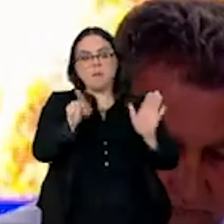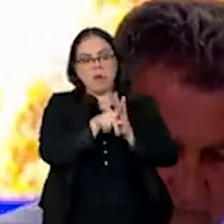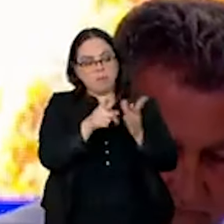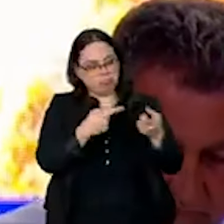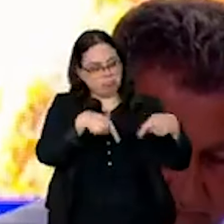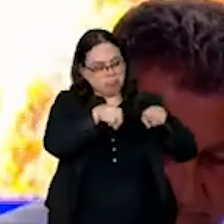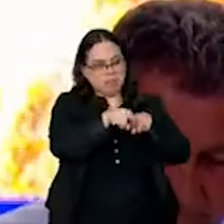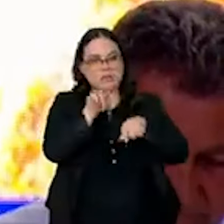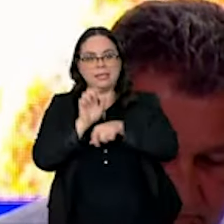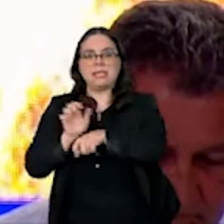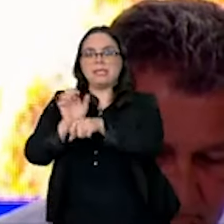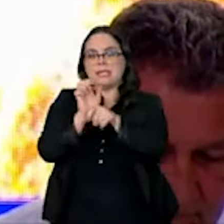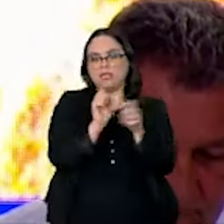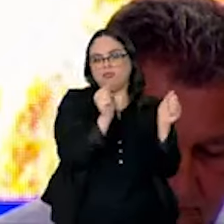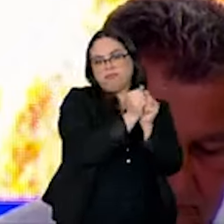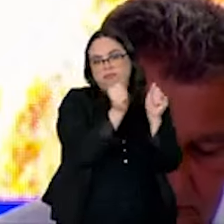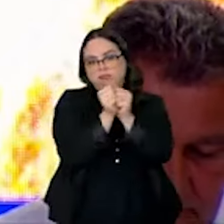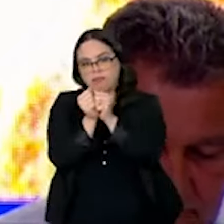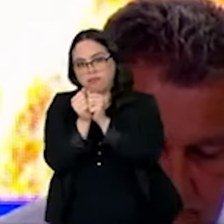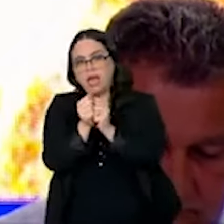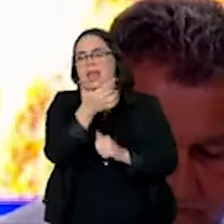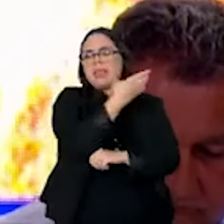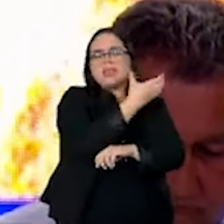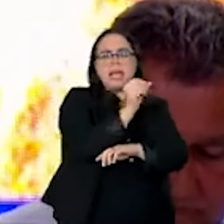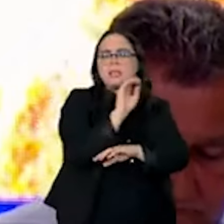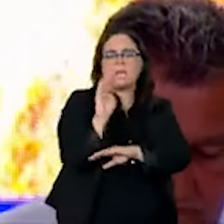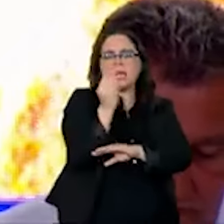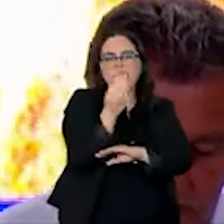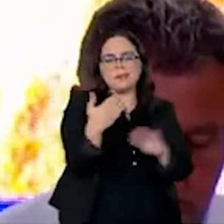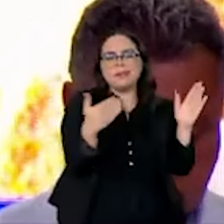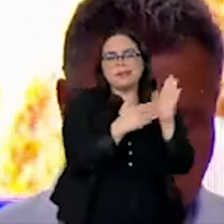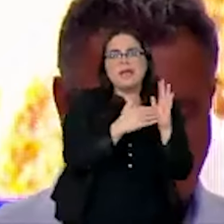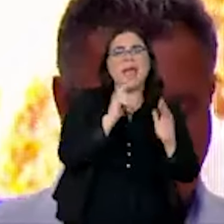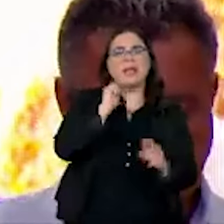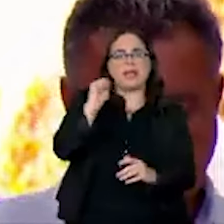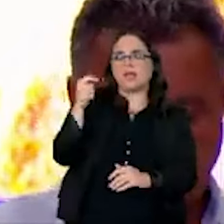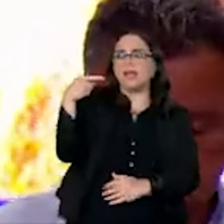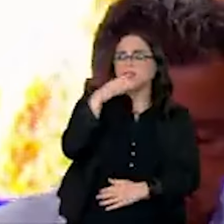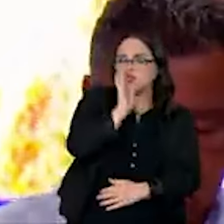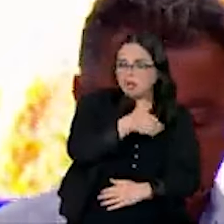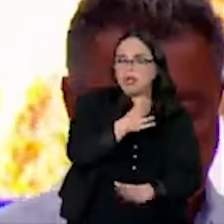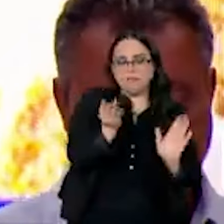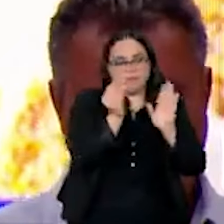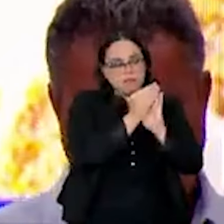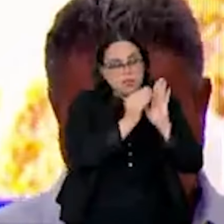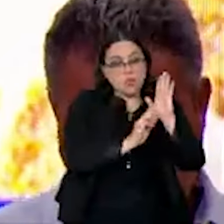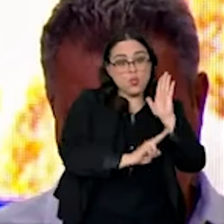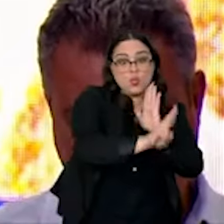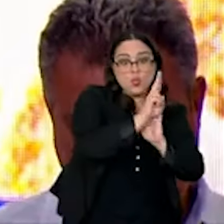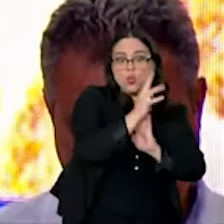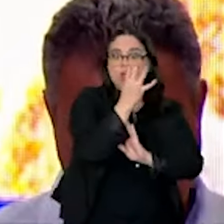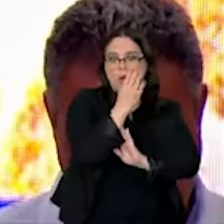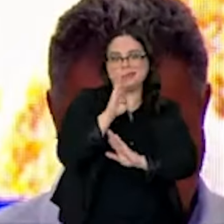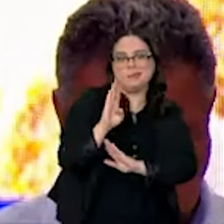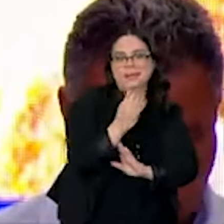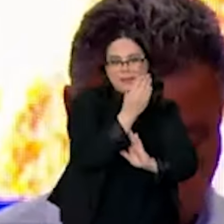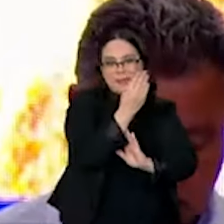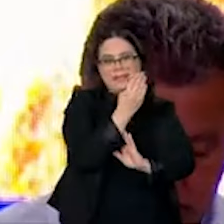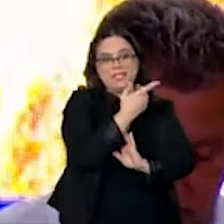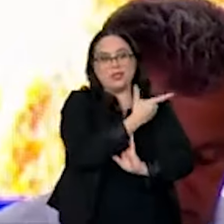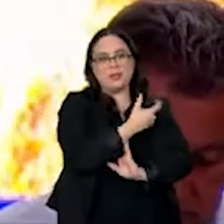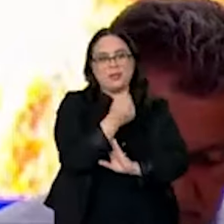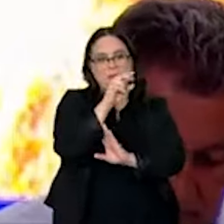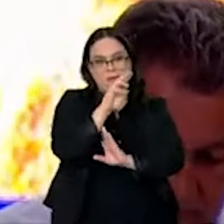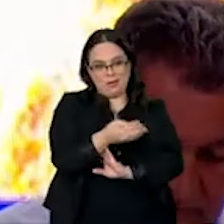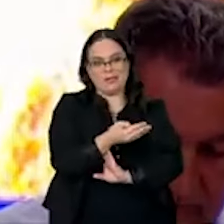com outros estados. E desses 10 bilhões até abril com o Peruí, já foram aplicados 4 bilhões e